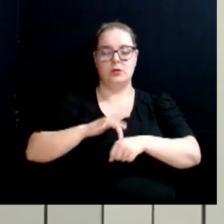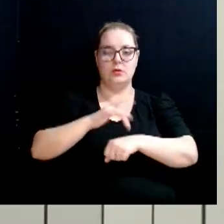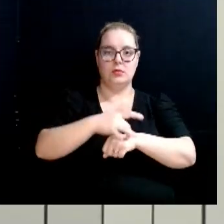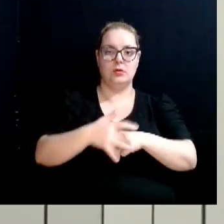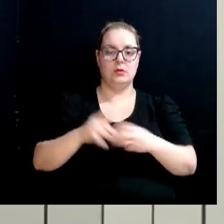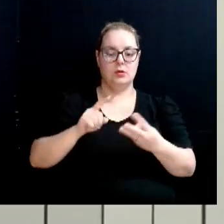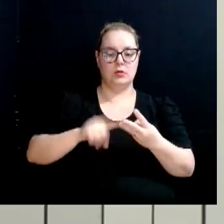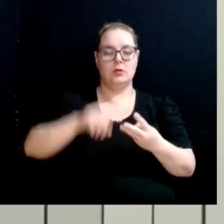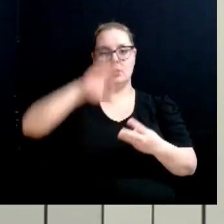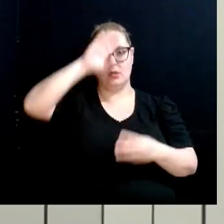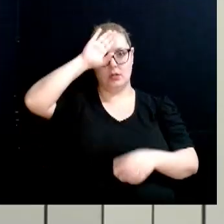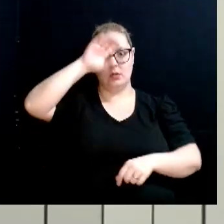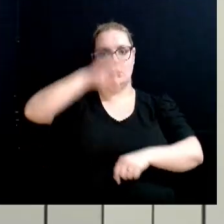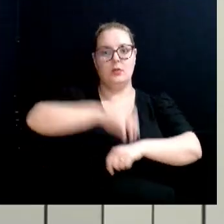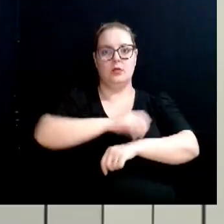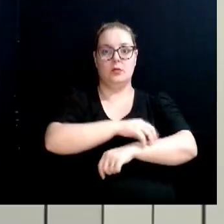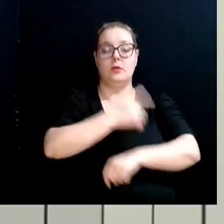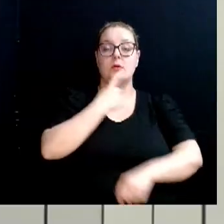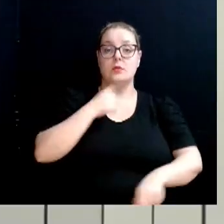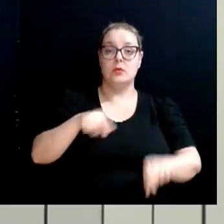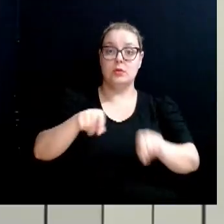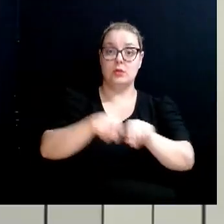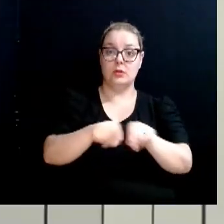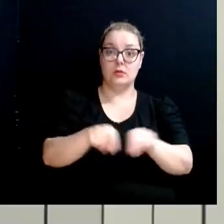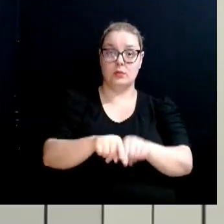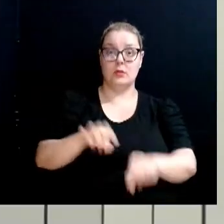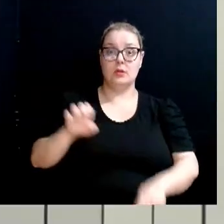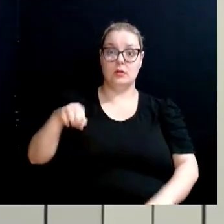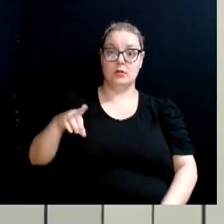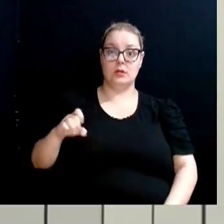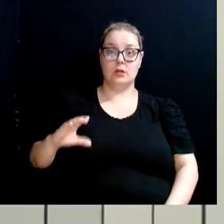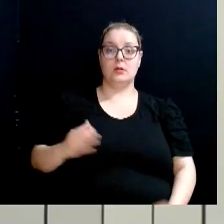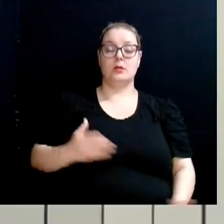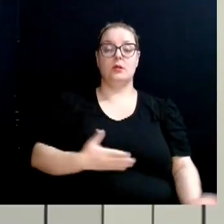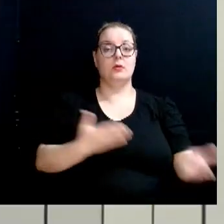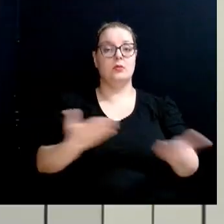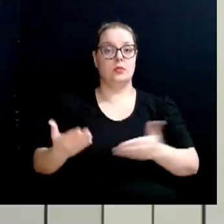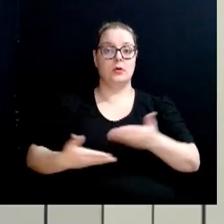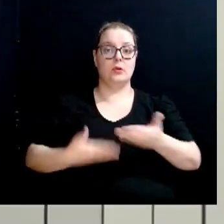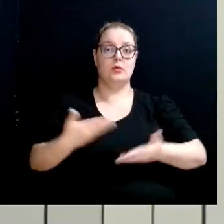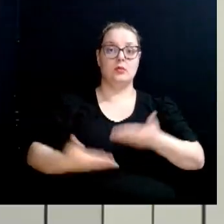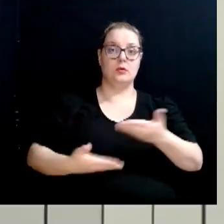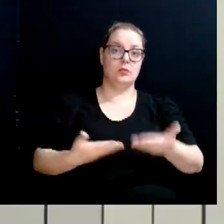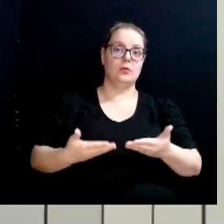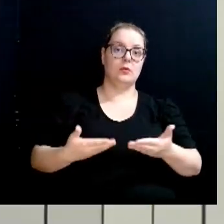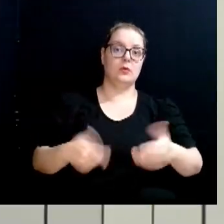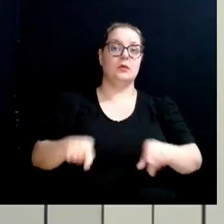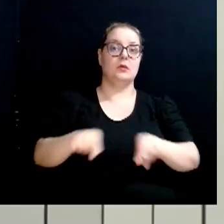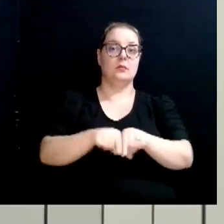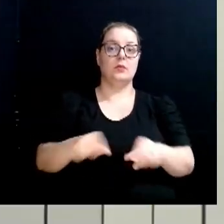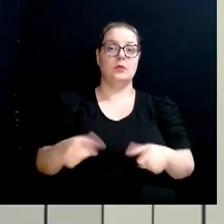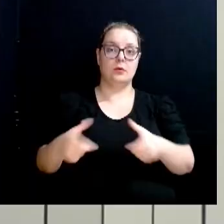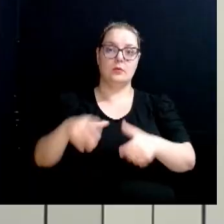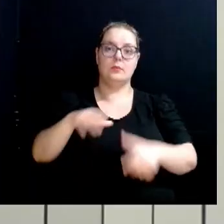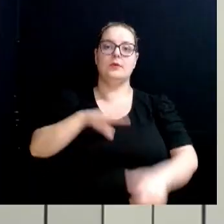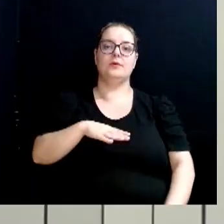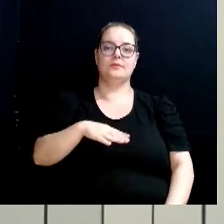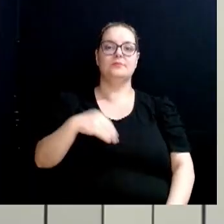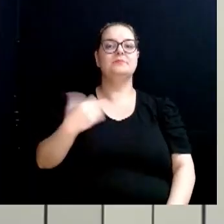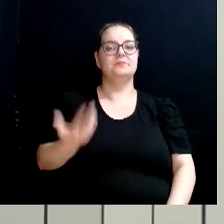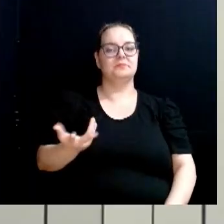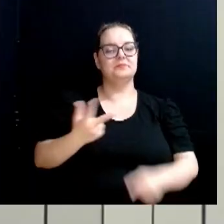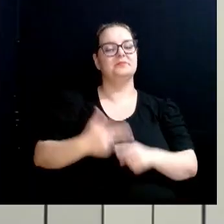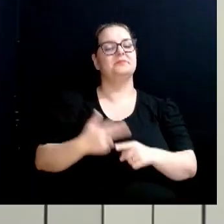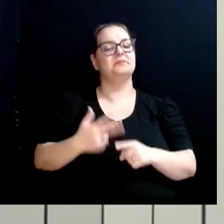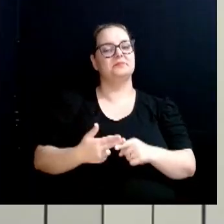maculosa, além também da INDEC, que vai apresentar os seus serviços, inclusive com a minicidade e a emissão do bilhete